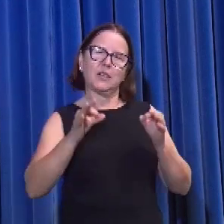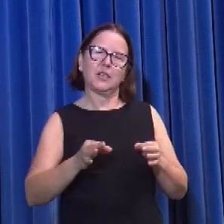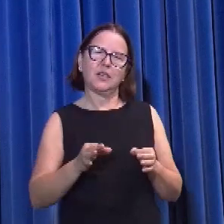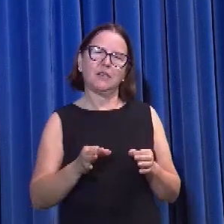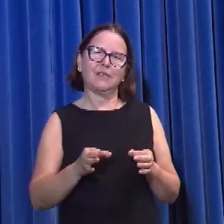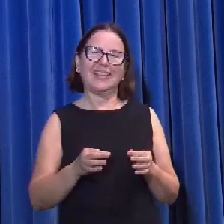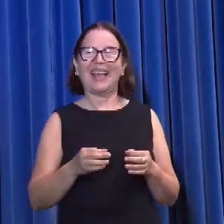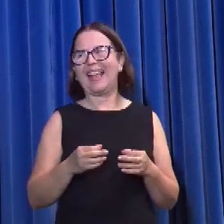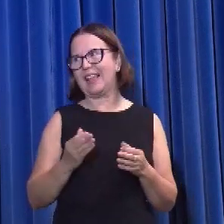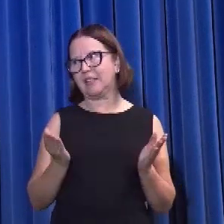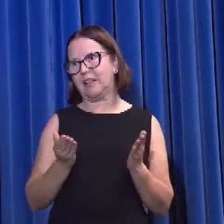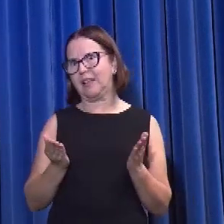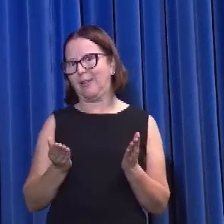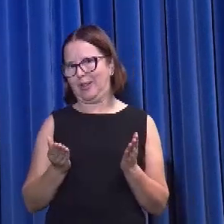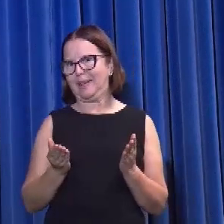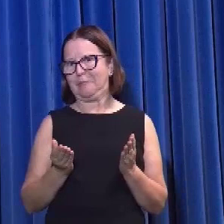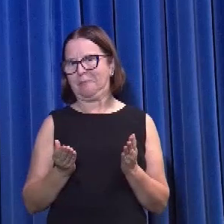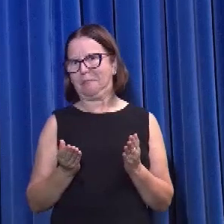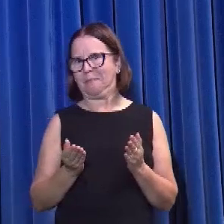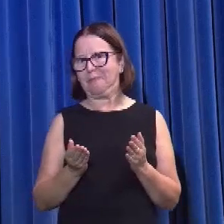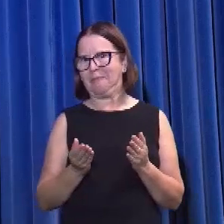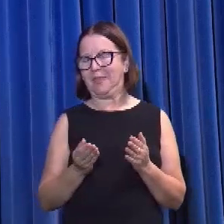Como é que faz agora?